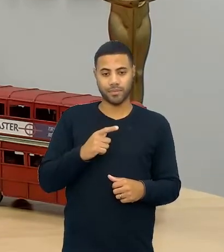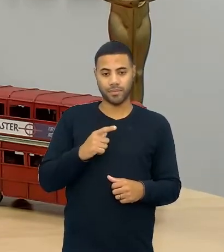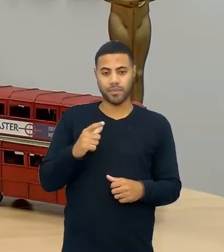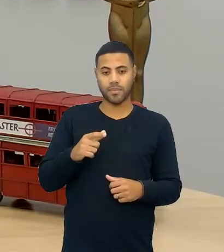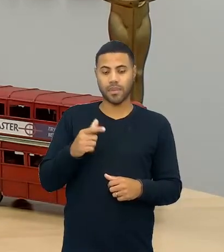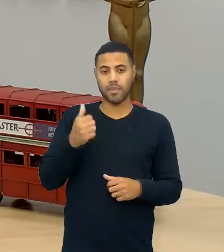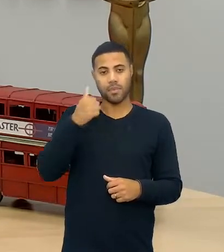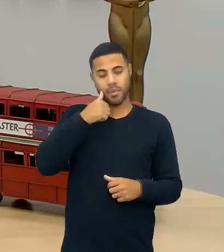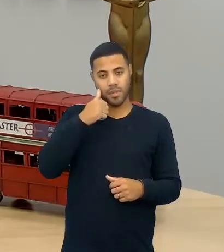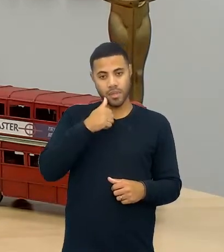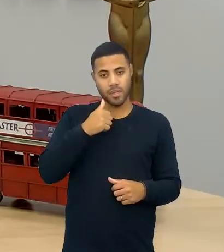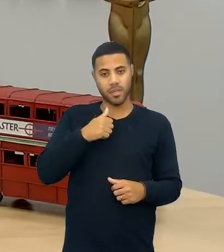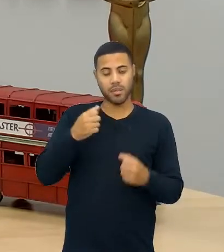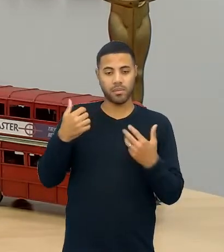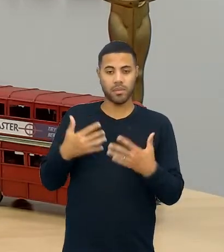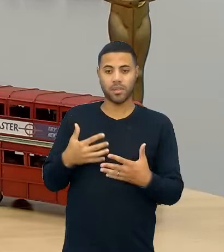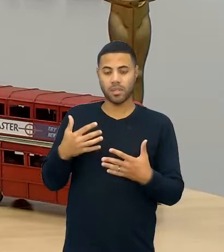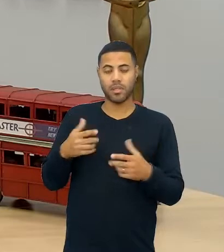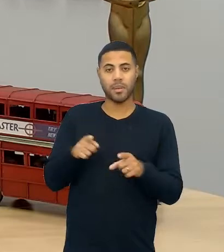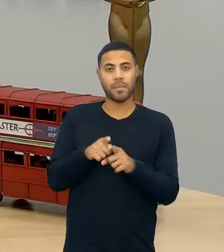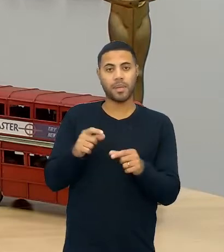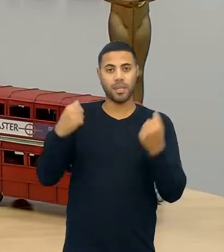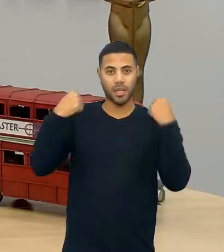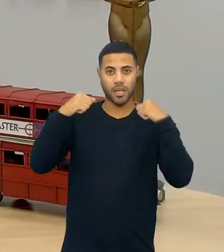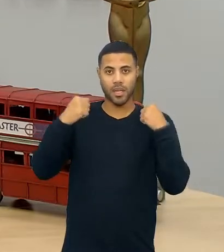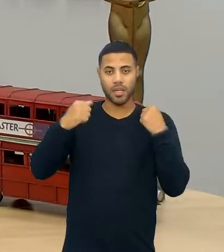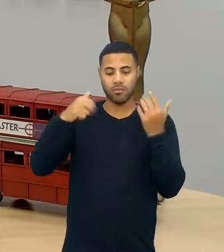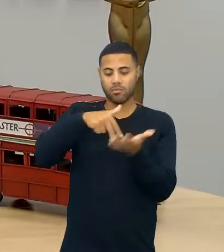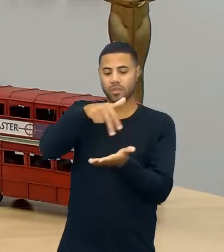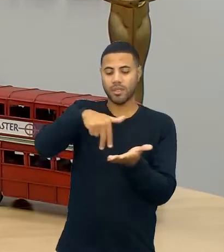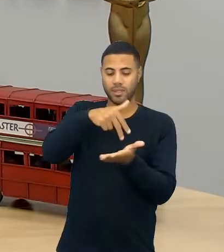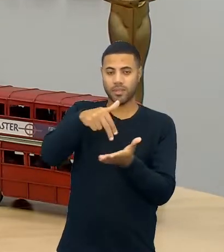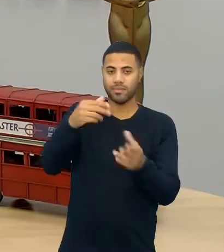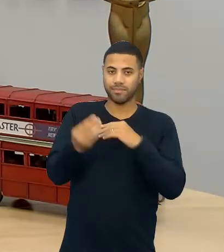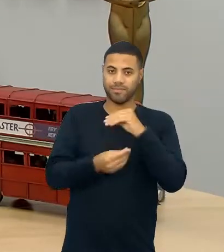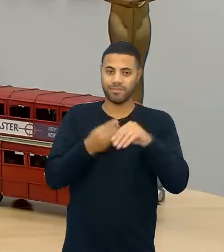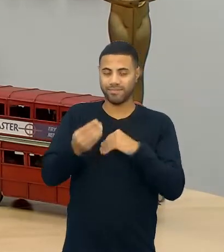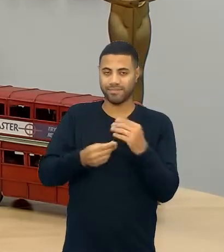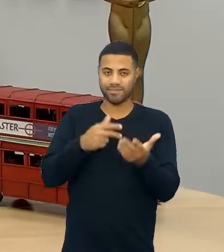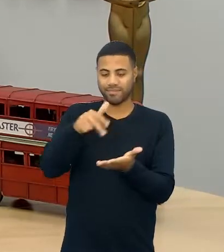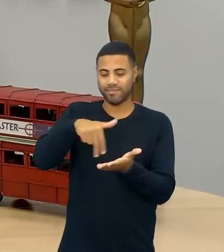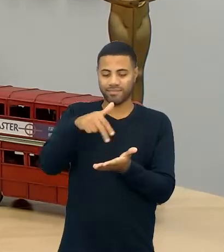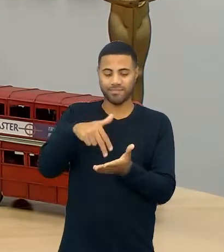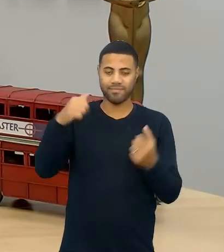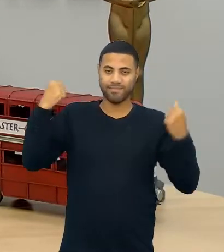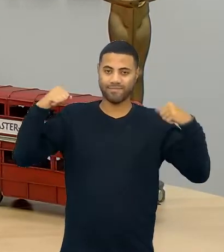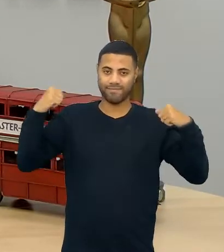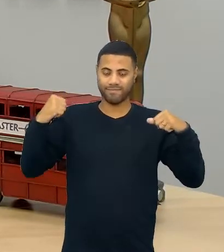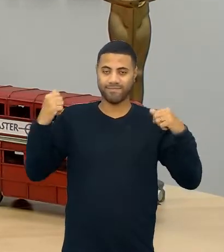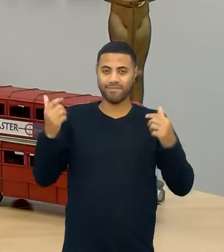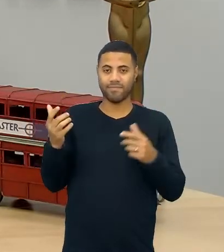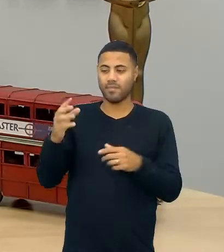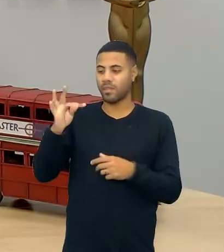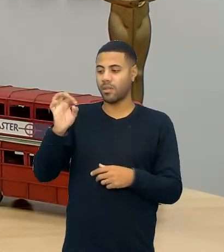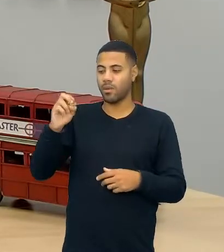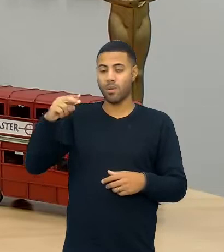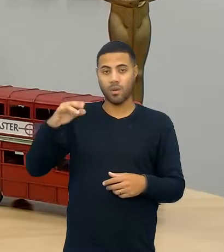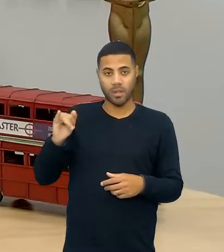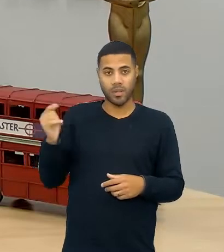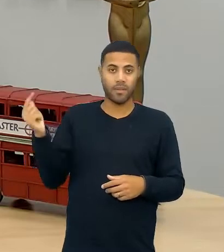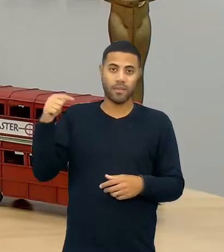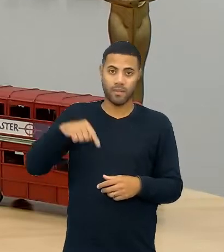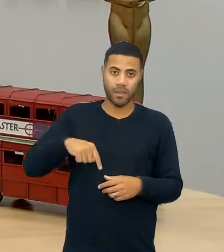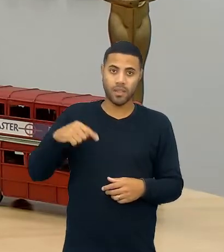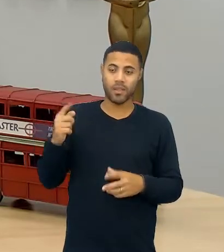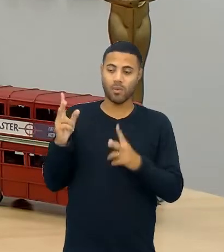então a gente falou da ginástica rítmica. E aí eu trouxe o professor Tony e aí fiz a mesma atividade com ele. Hoje a gente vai